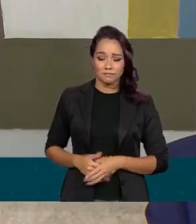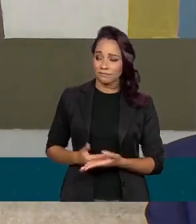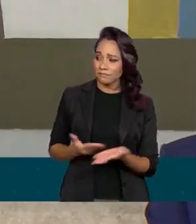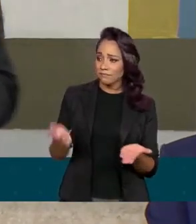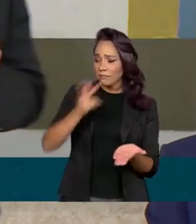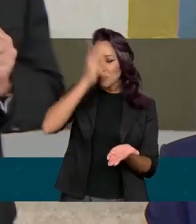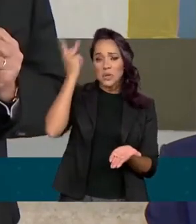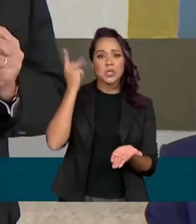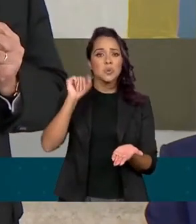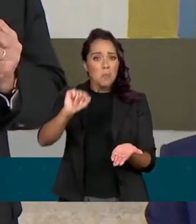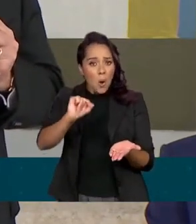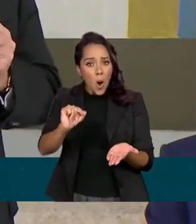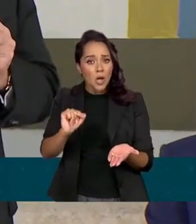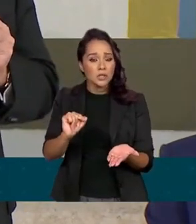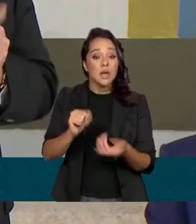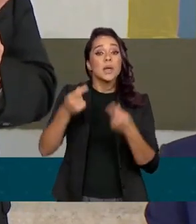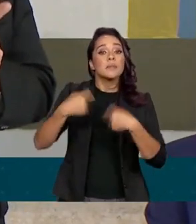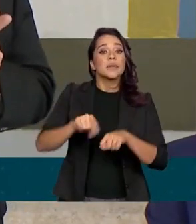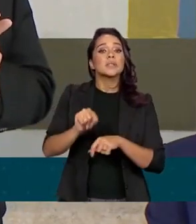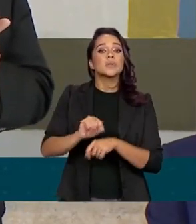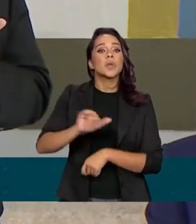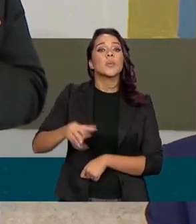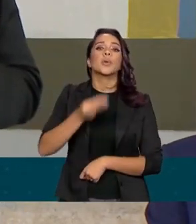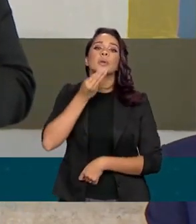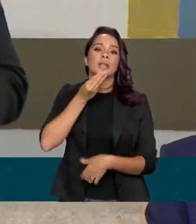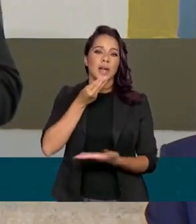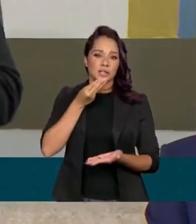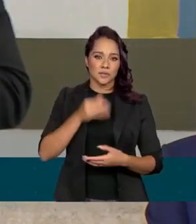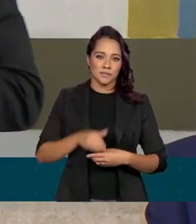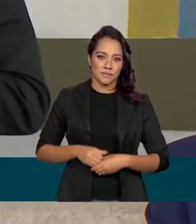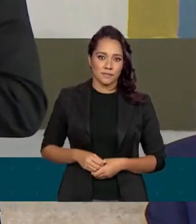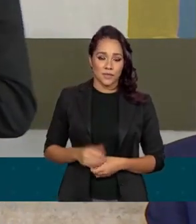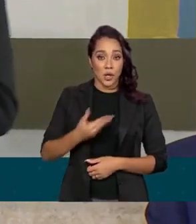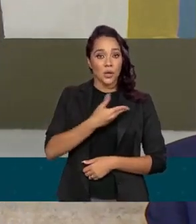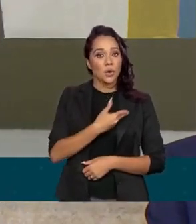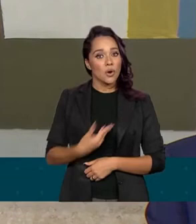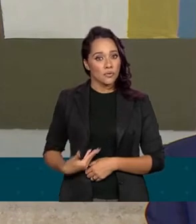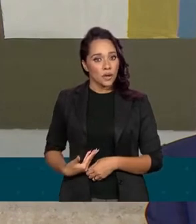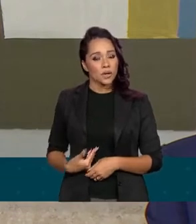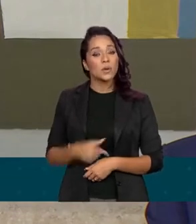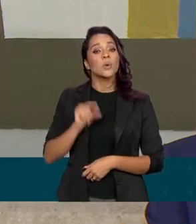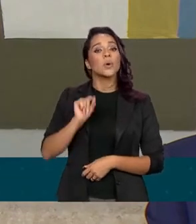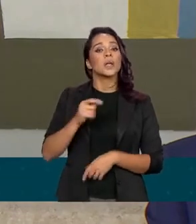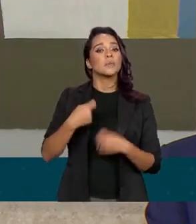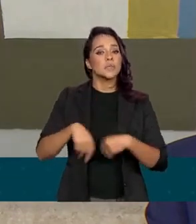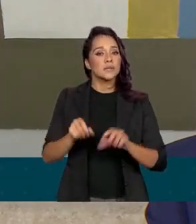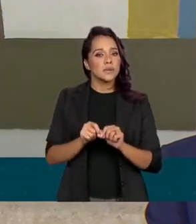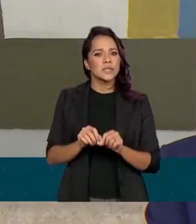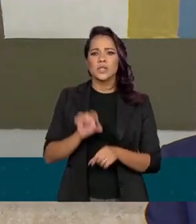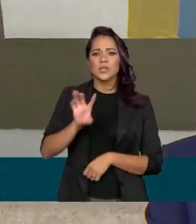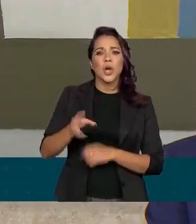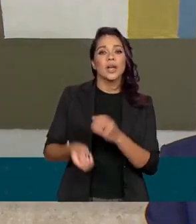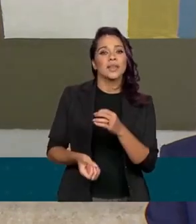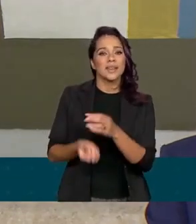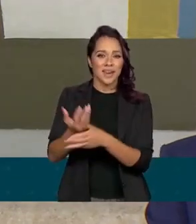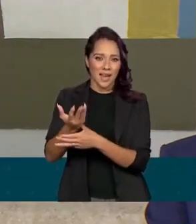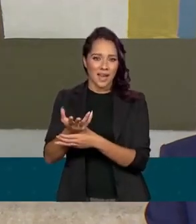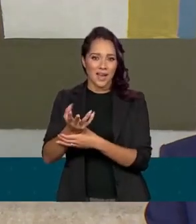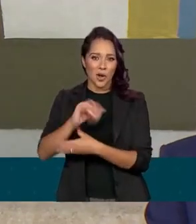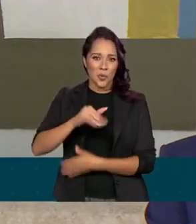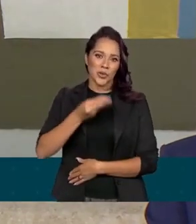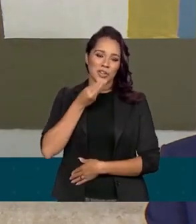As pessoas podem, o que as pessoas precisam é chance. E o governo, o que ele tem que fazer é apenas criar